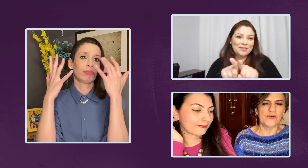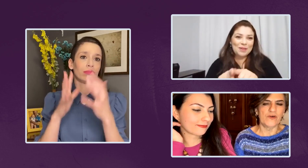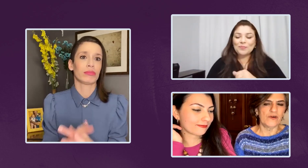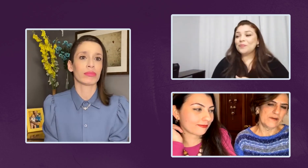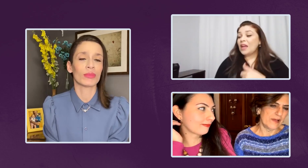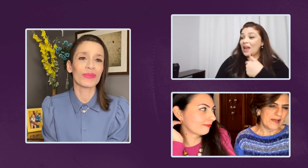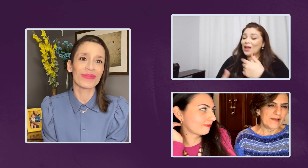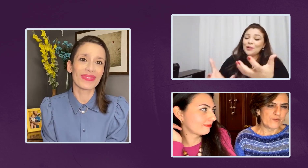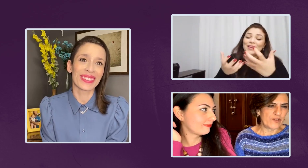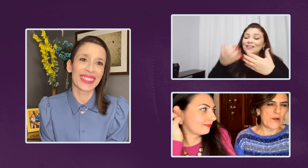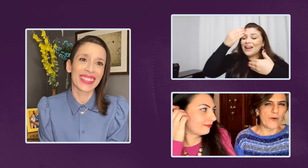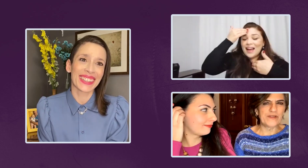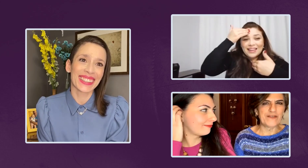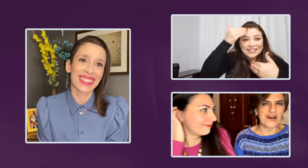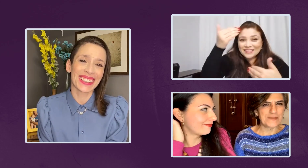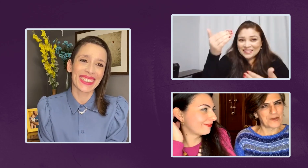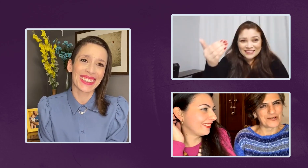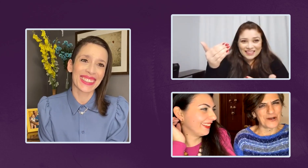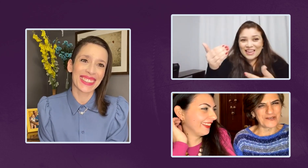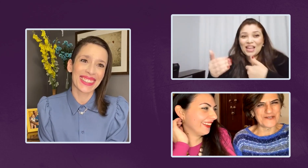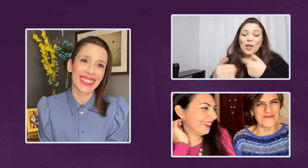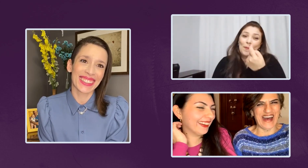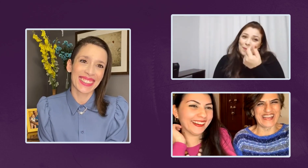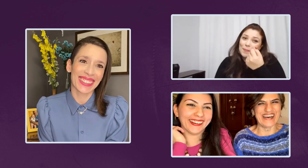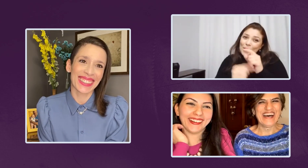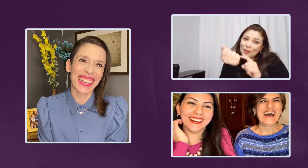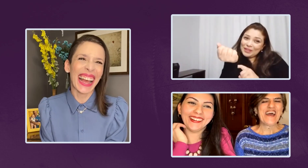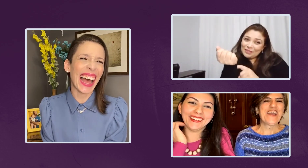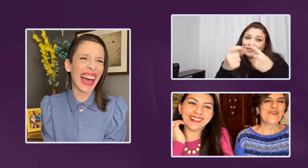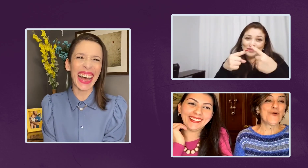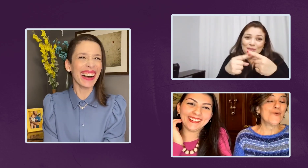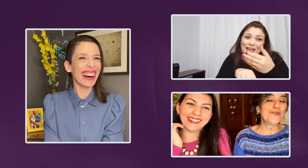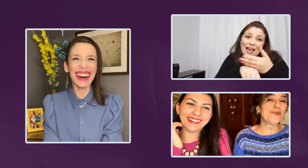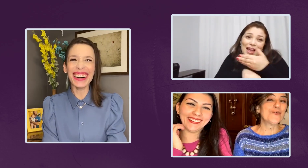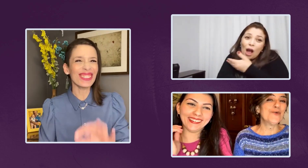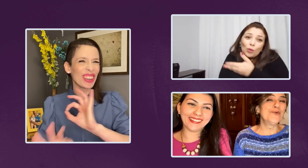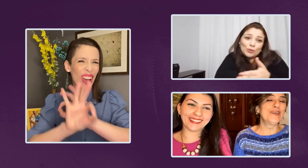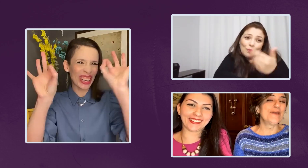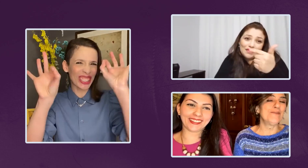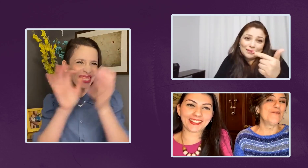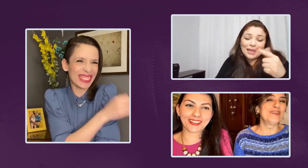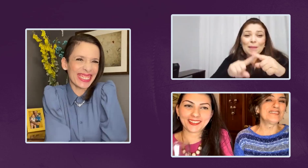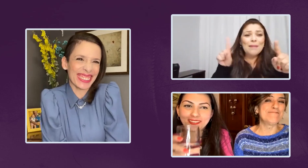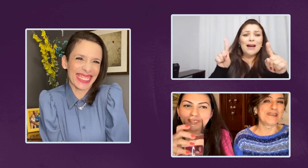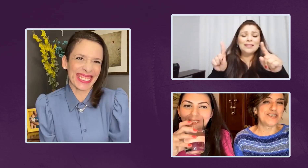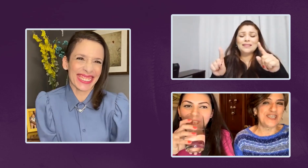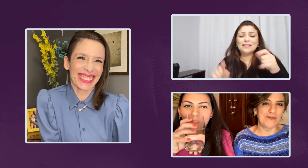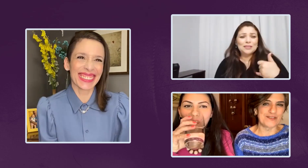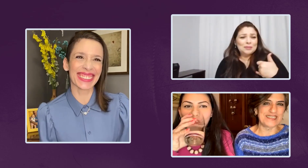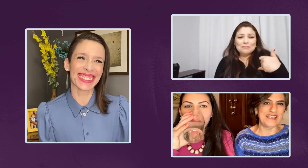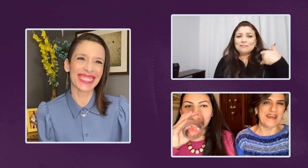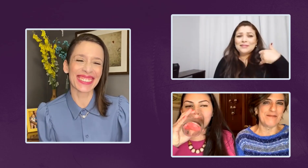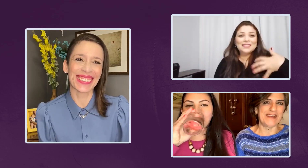muito. Eu fiquei um pouco nervosa porque eu não sou acostumada. Eu tenho muito orgulho e muita simpatia